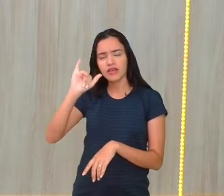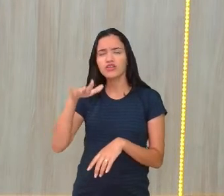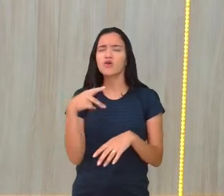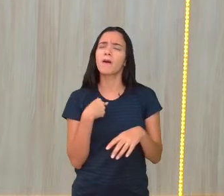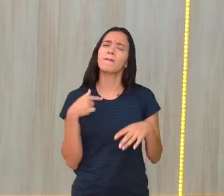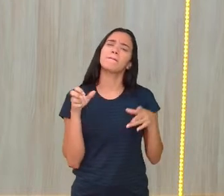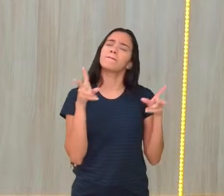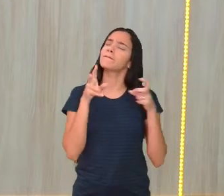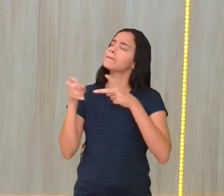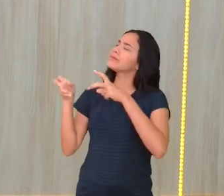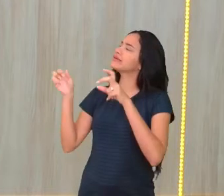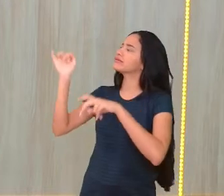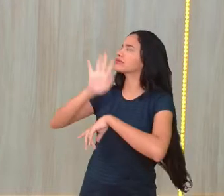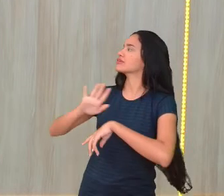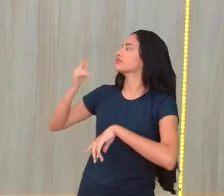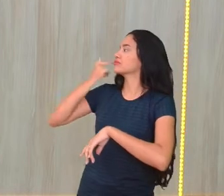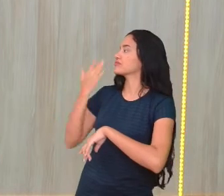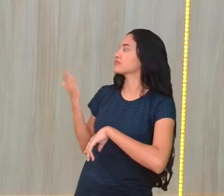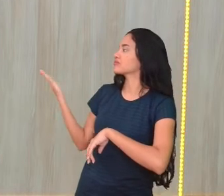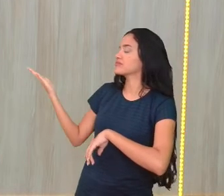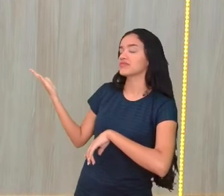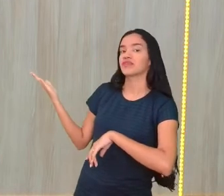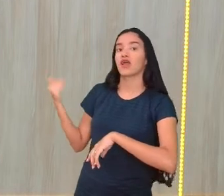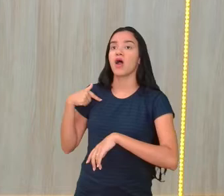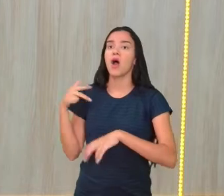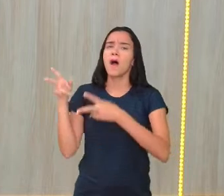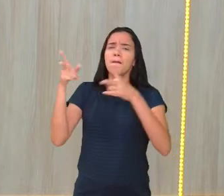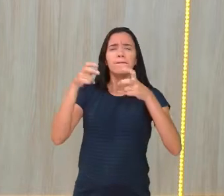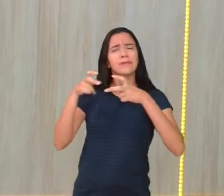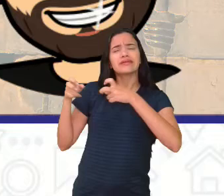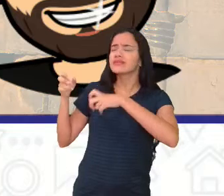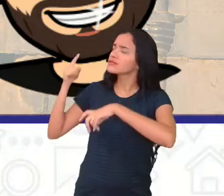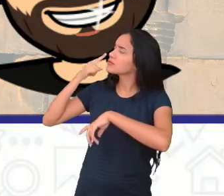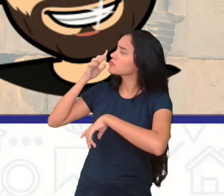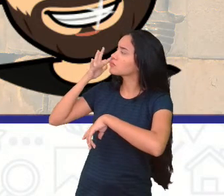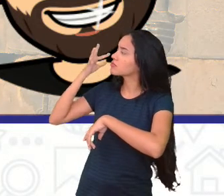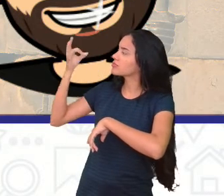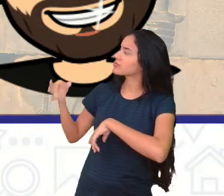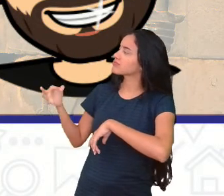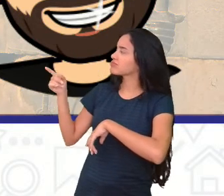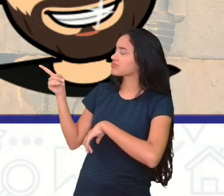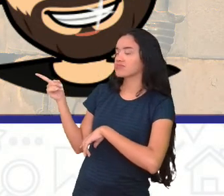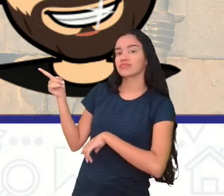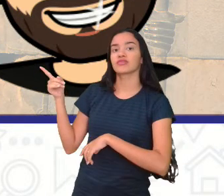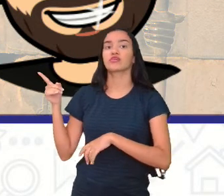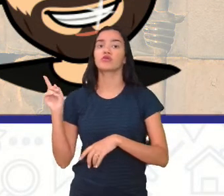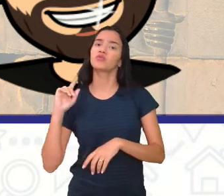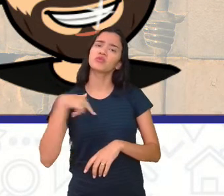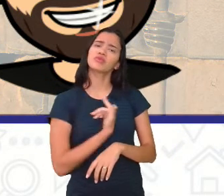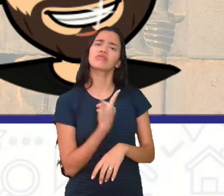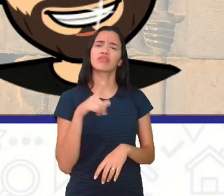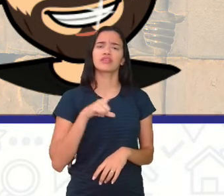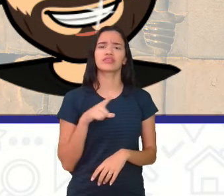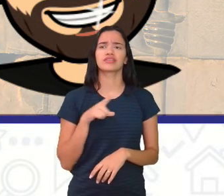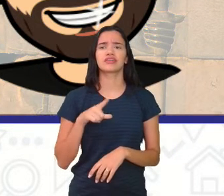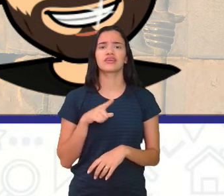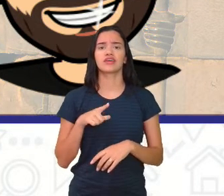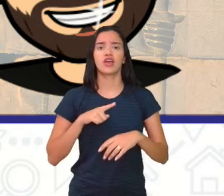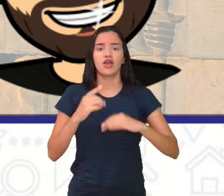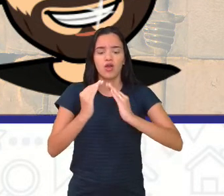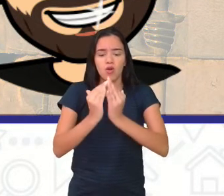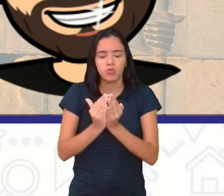algumas imagens, né? Então, observa essa imagem aí, presta atenção aí, o que é que a gente tem. Temos aí, ó, um